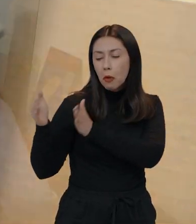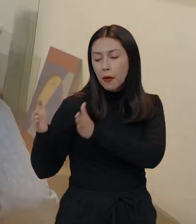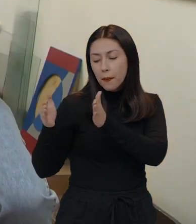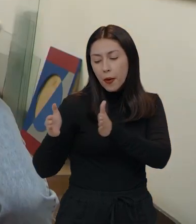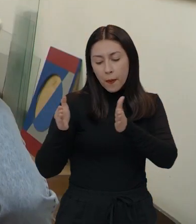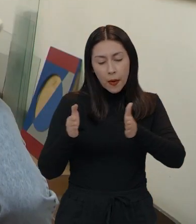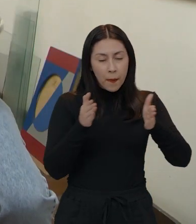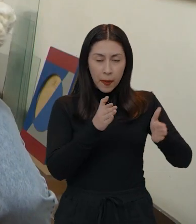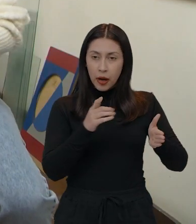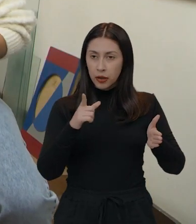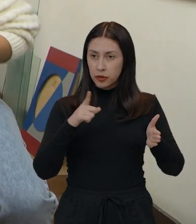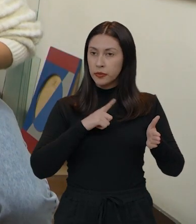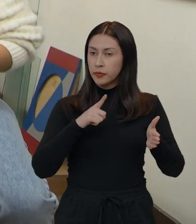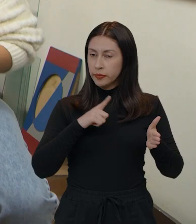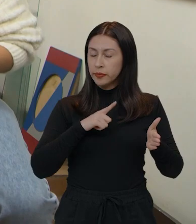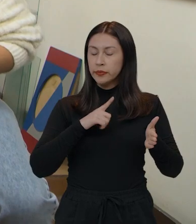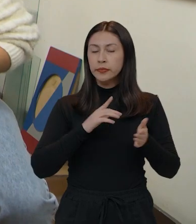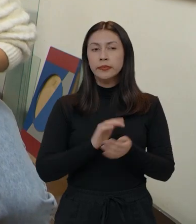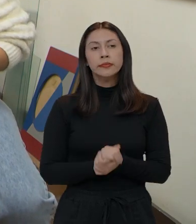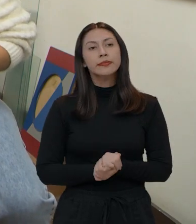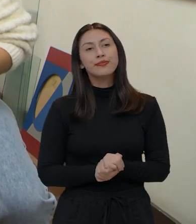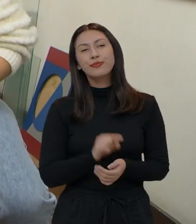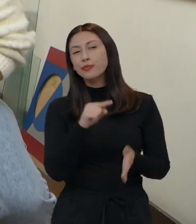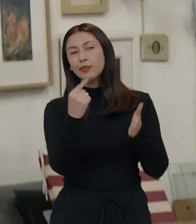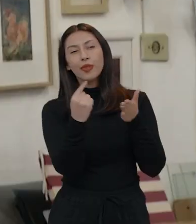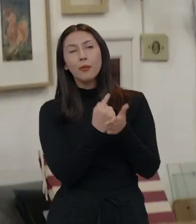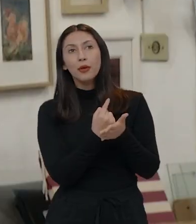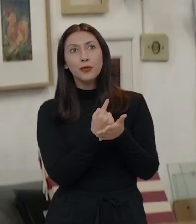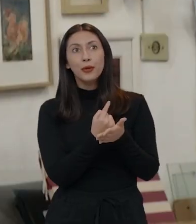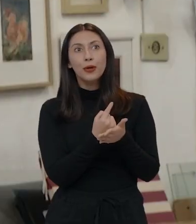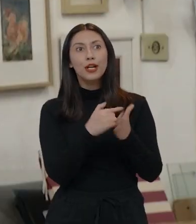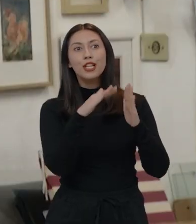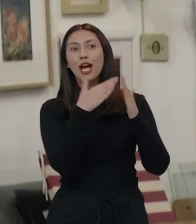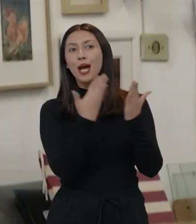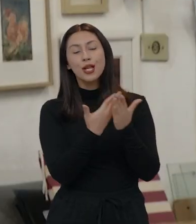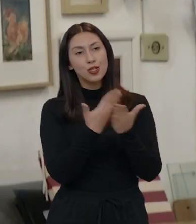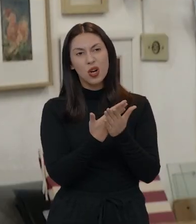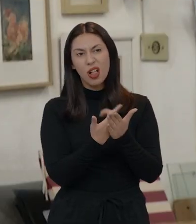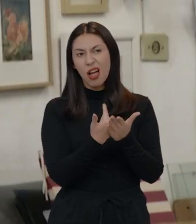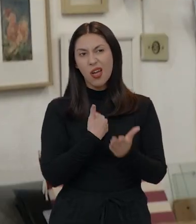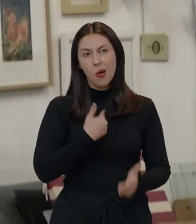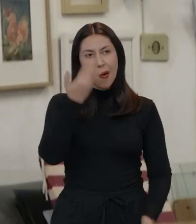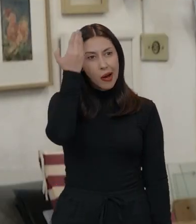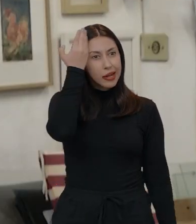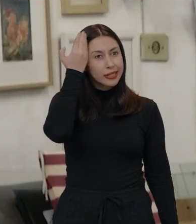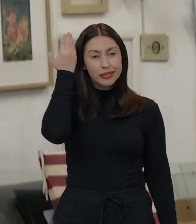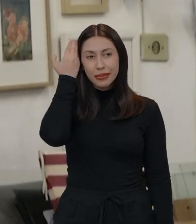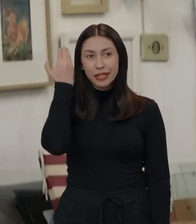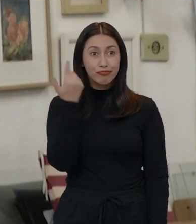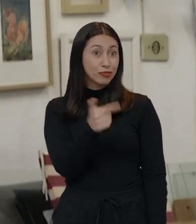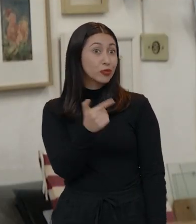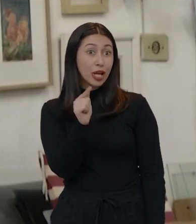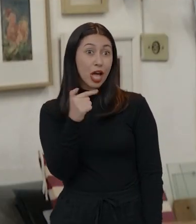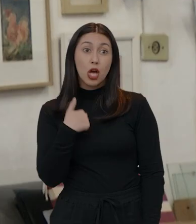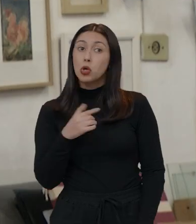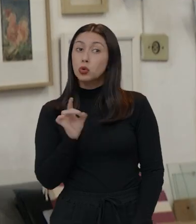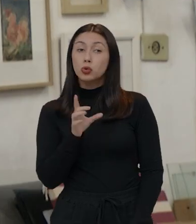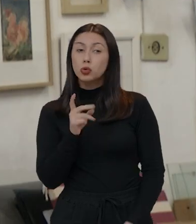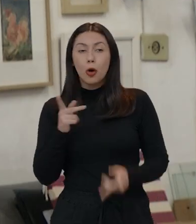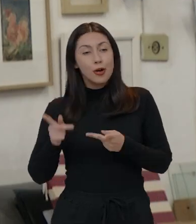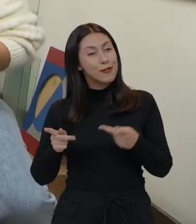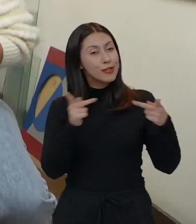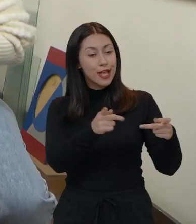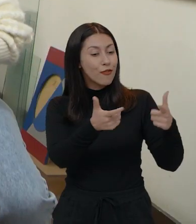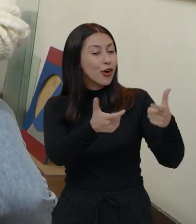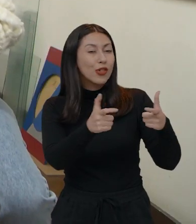teve fases? Você me perguntou a respeito de escola. Eu não fiz academia, eu frequentei o ateliê. Né? Frequentei o